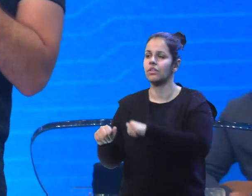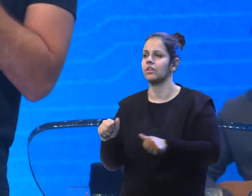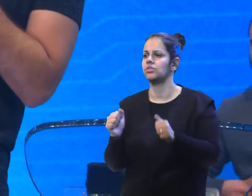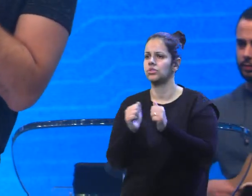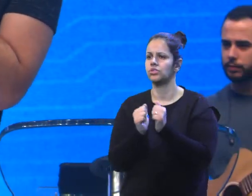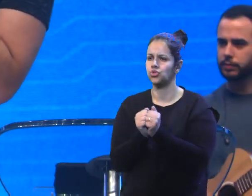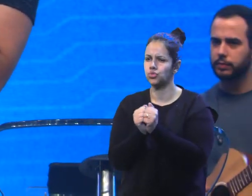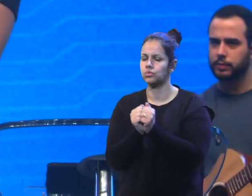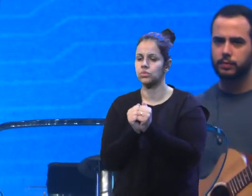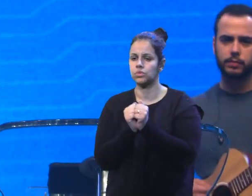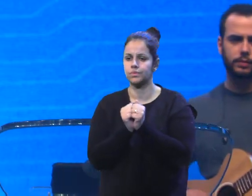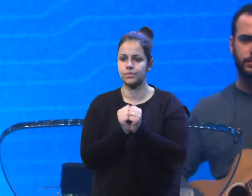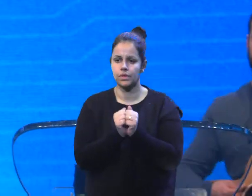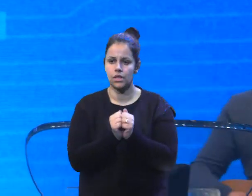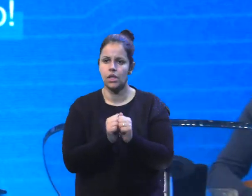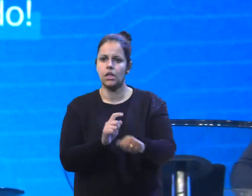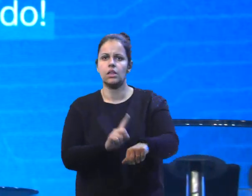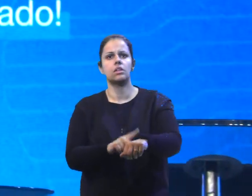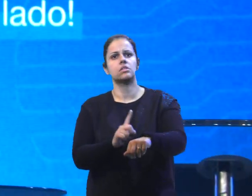Enquanto isso, eu quero